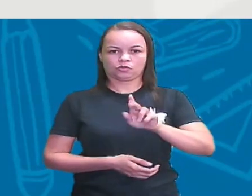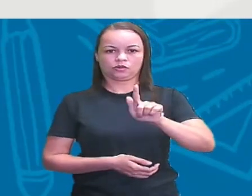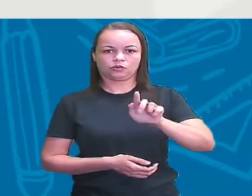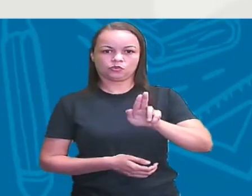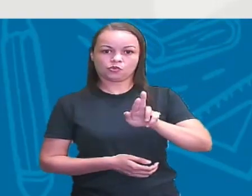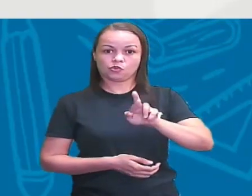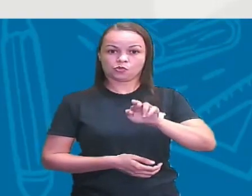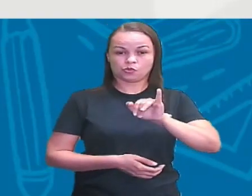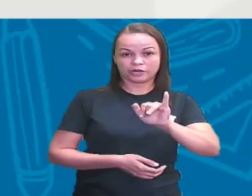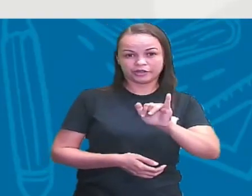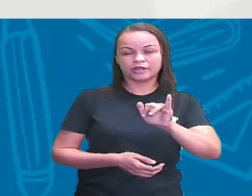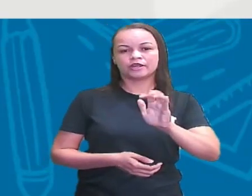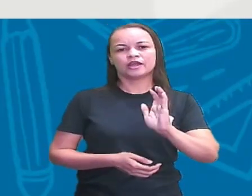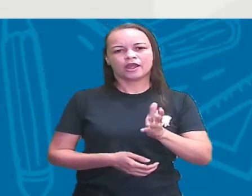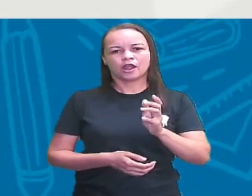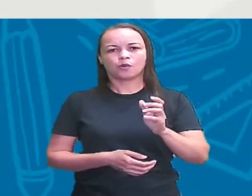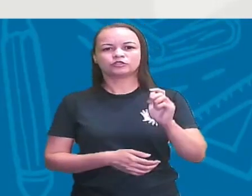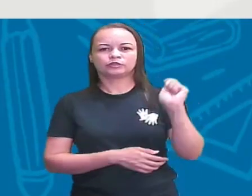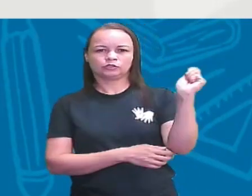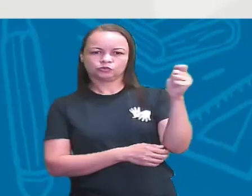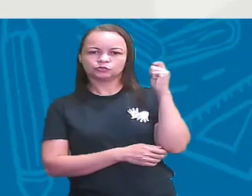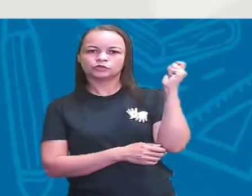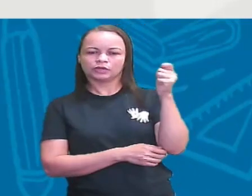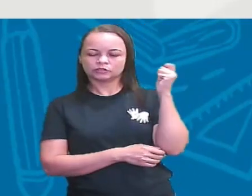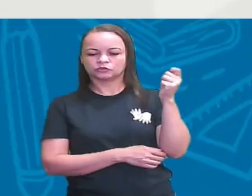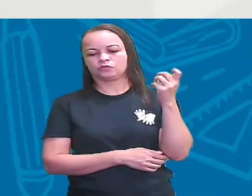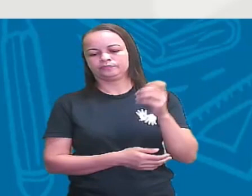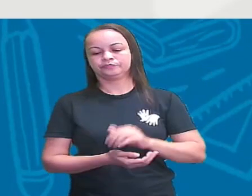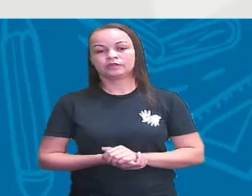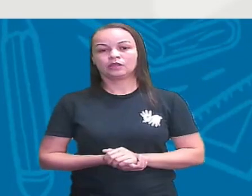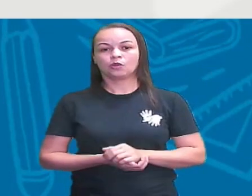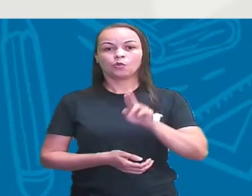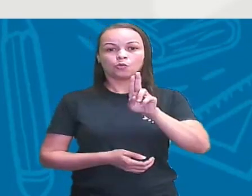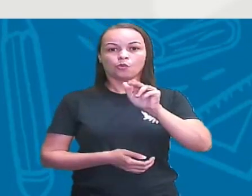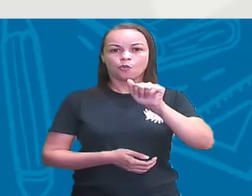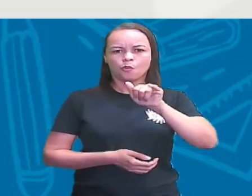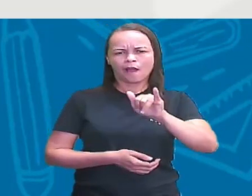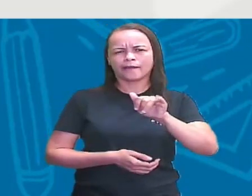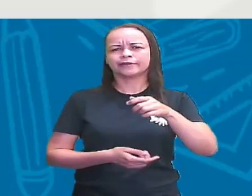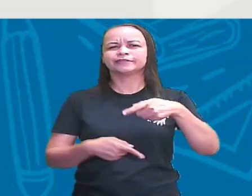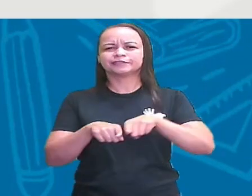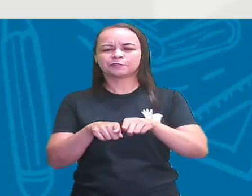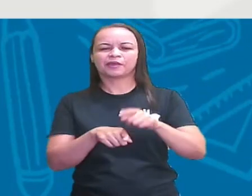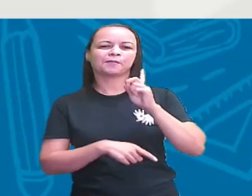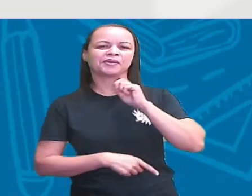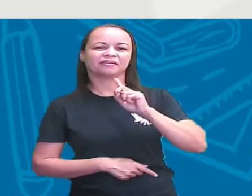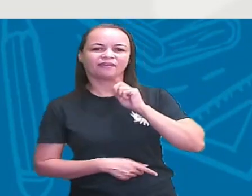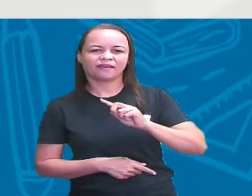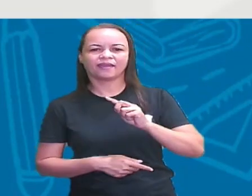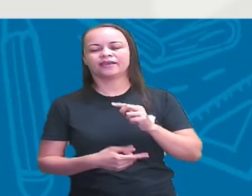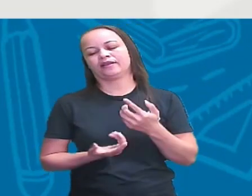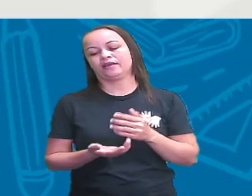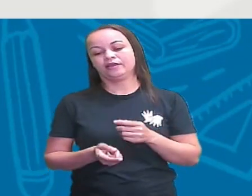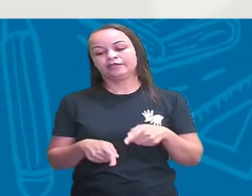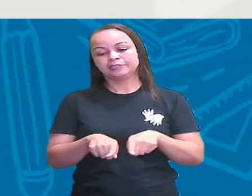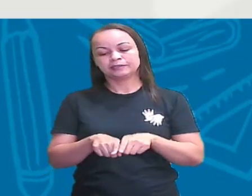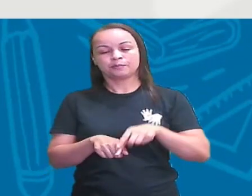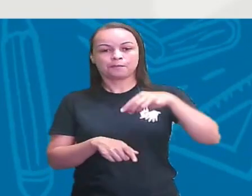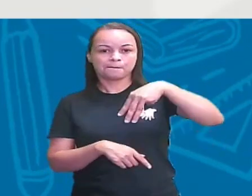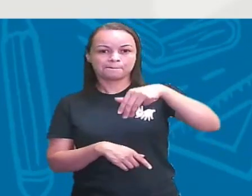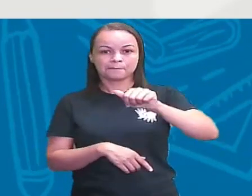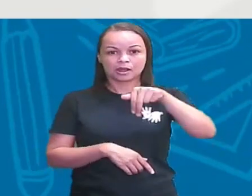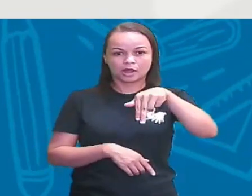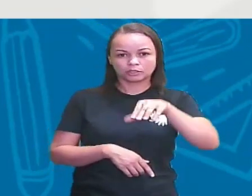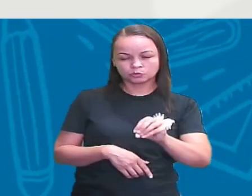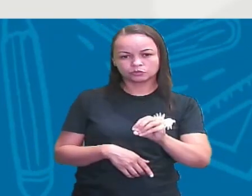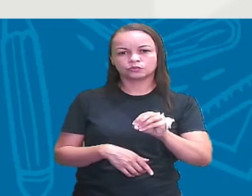do Rio Grande do Sul. O uai é uma expressão mais mineira. E o mano é uma expressão, digamos assim, mais paulista, né?